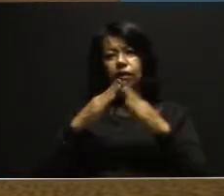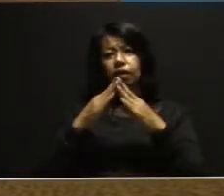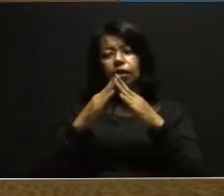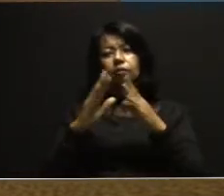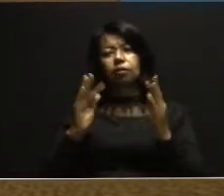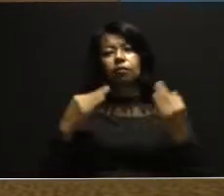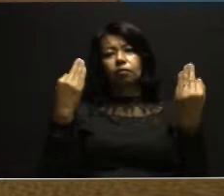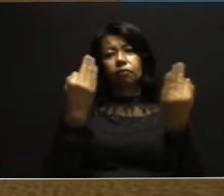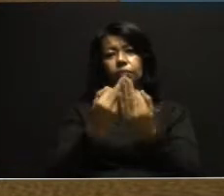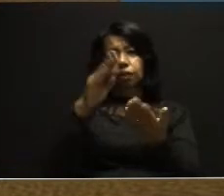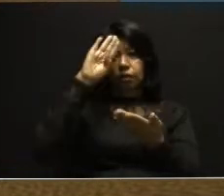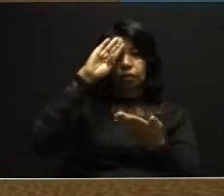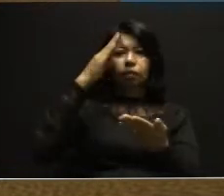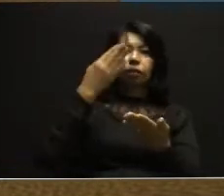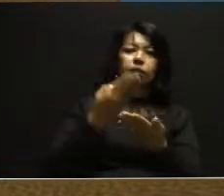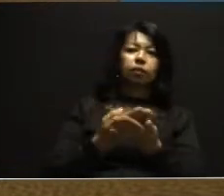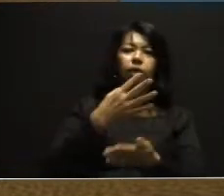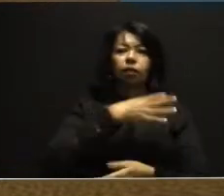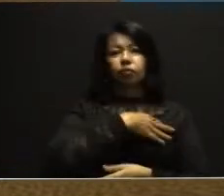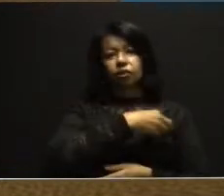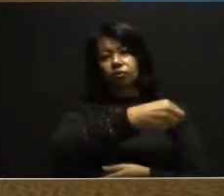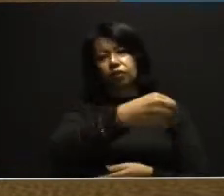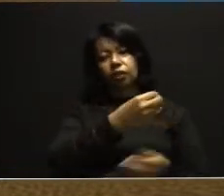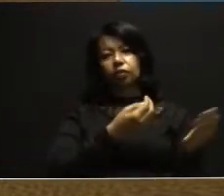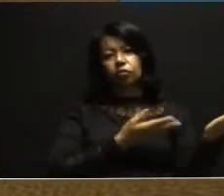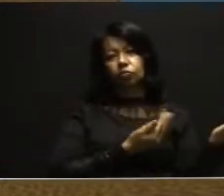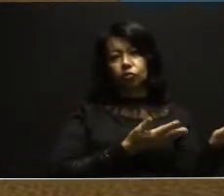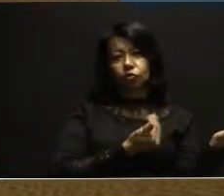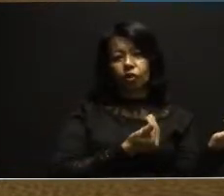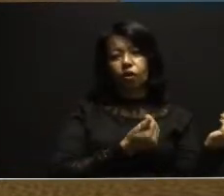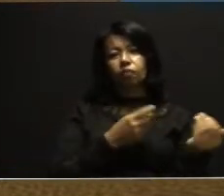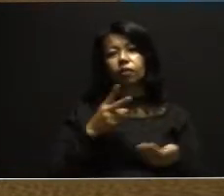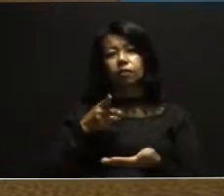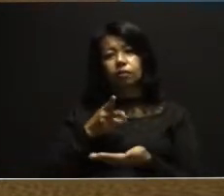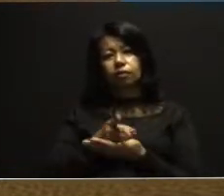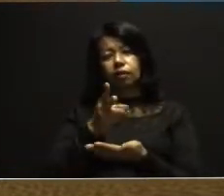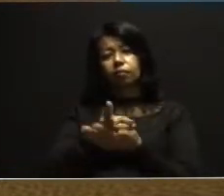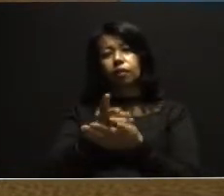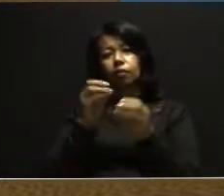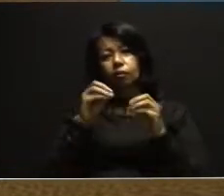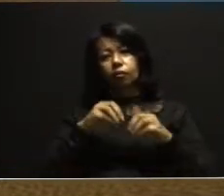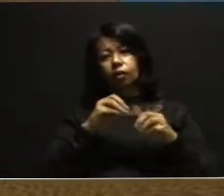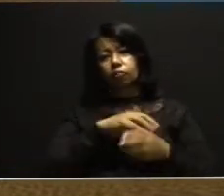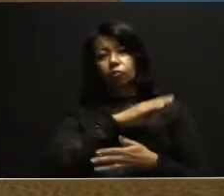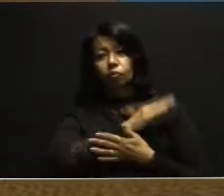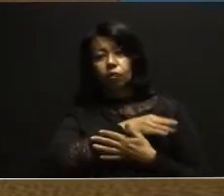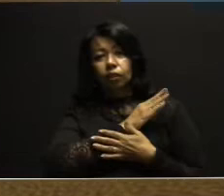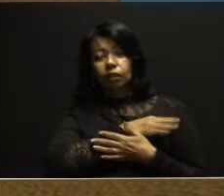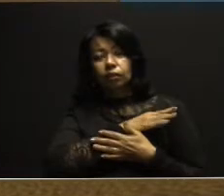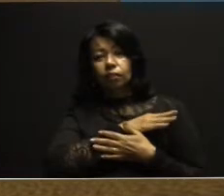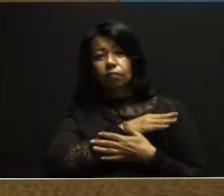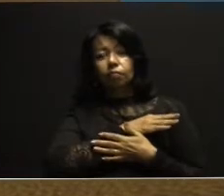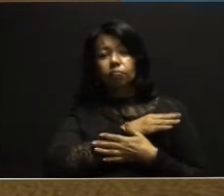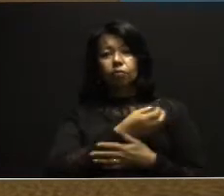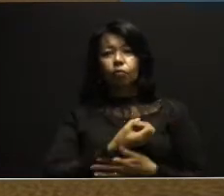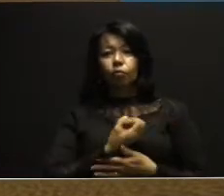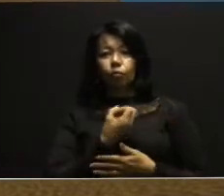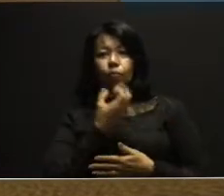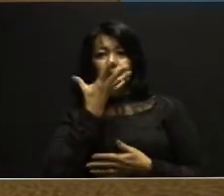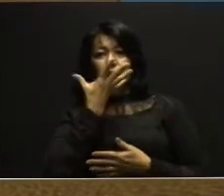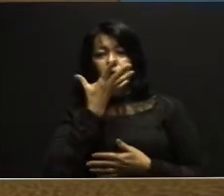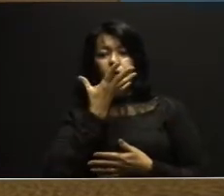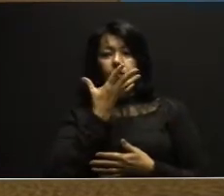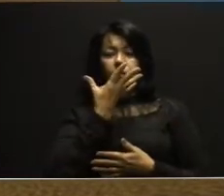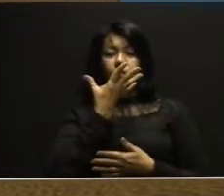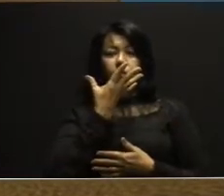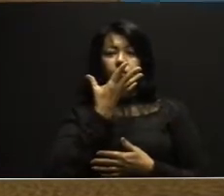família, acreditar nos filhos, nos jovens, nunca desistir de colocar no coração deles, né, a semente do bem, né,